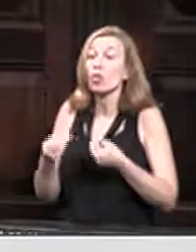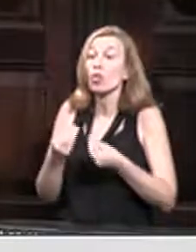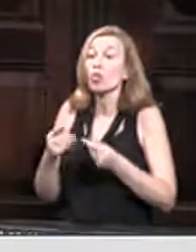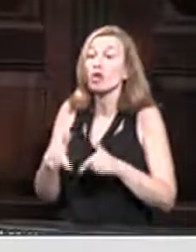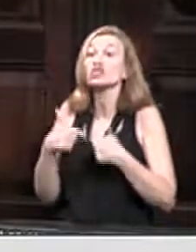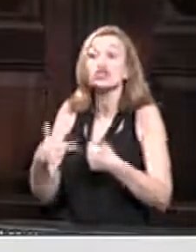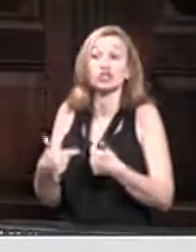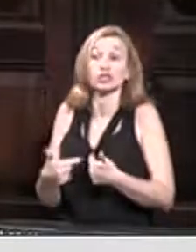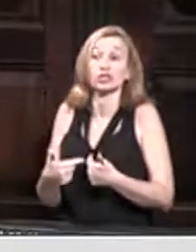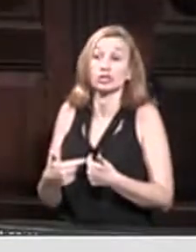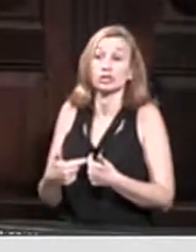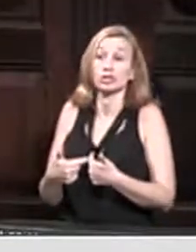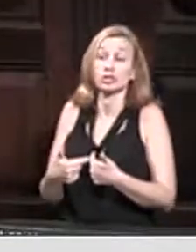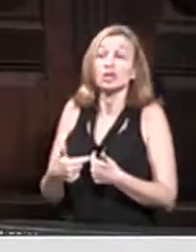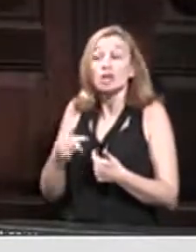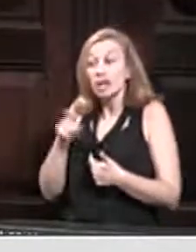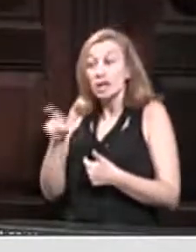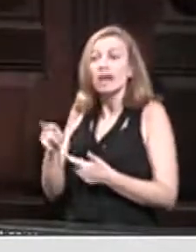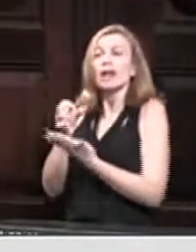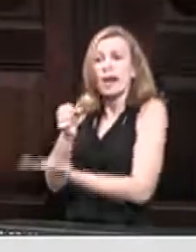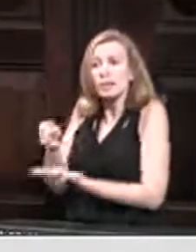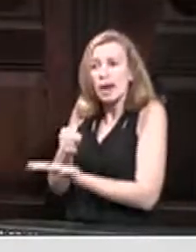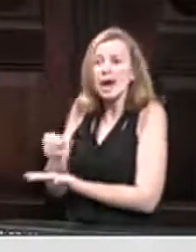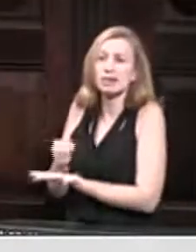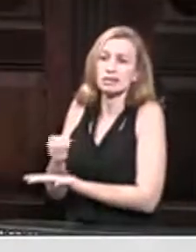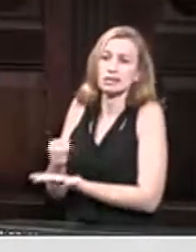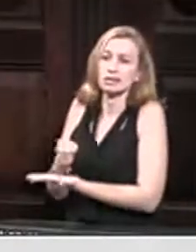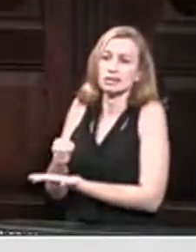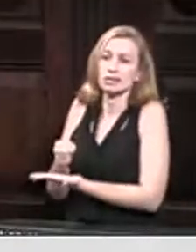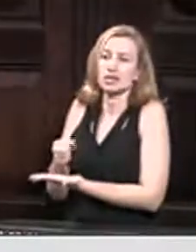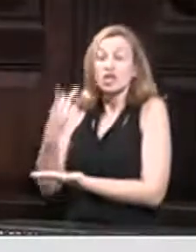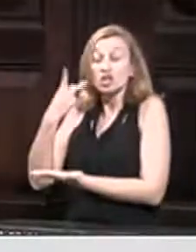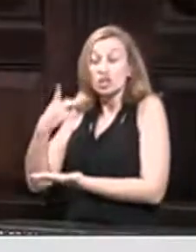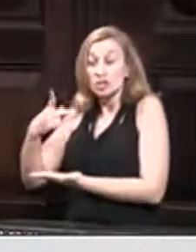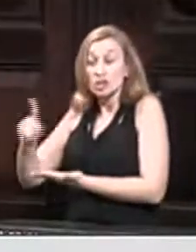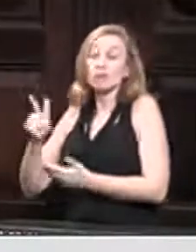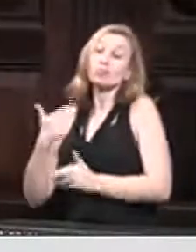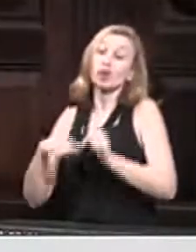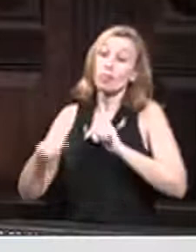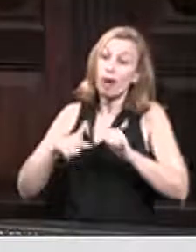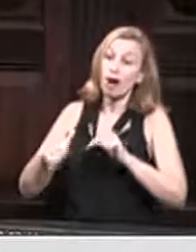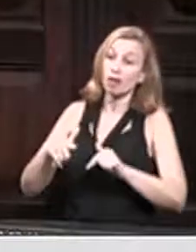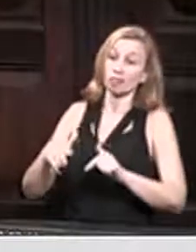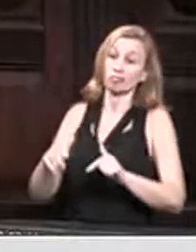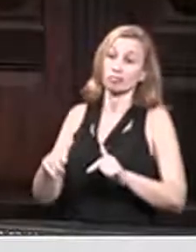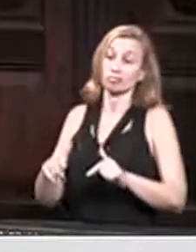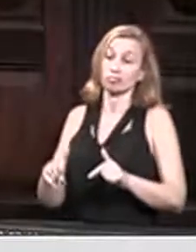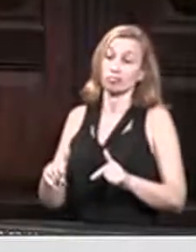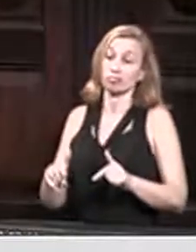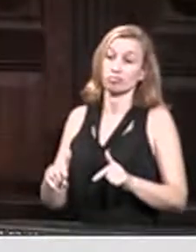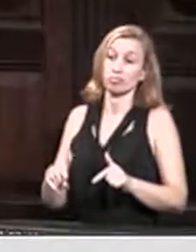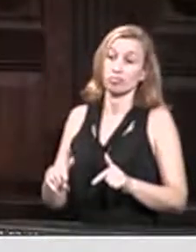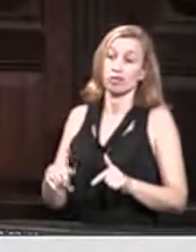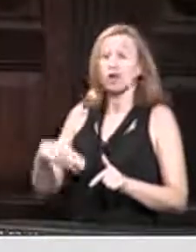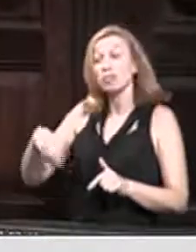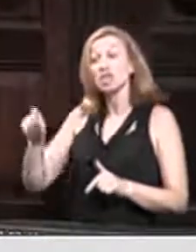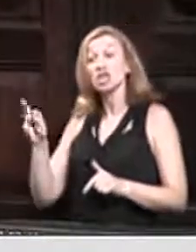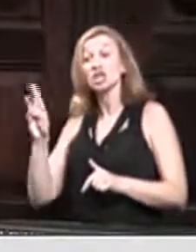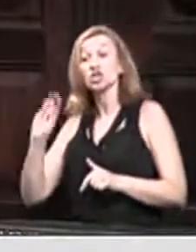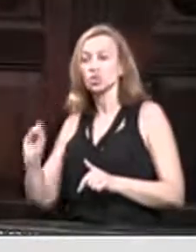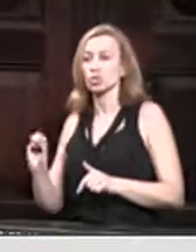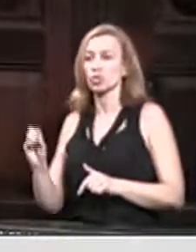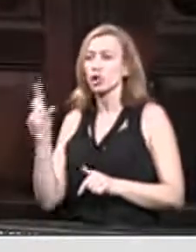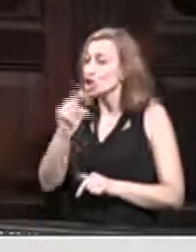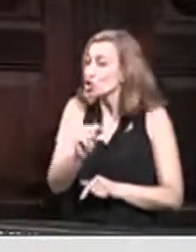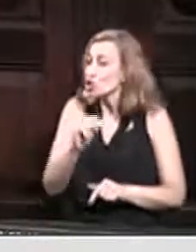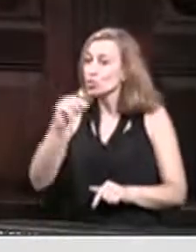que é a base de suas responsabilidades como ministro, escolhido que